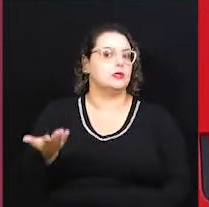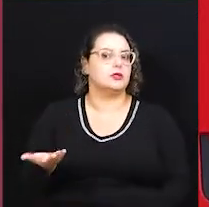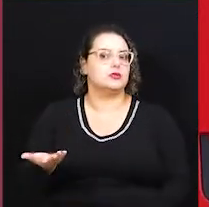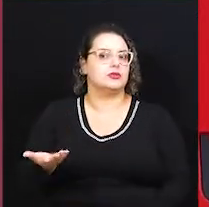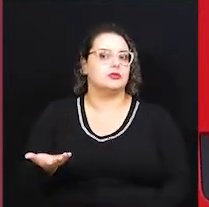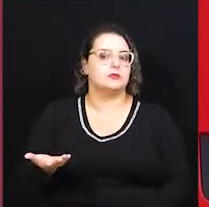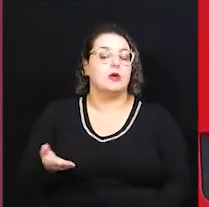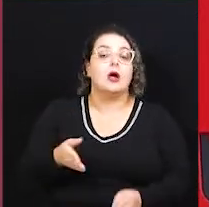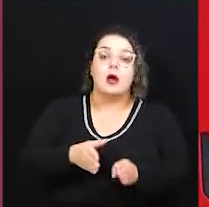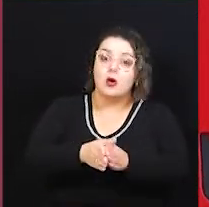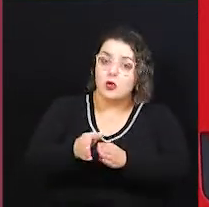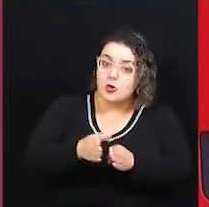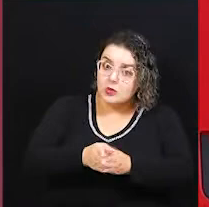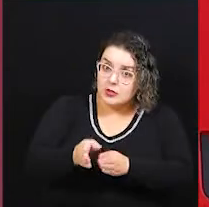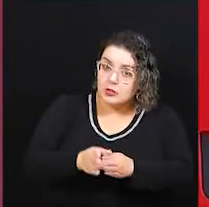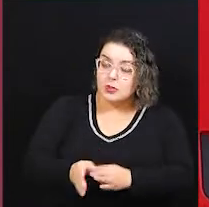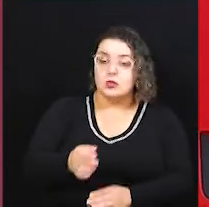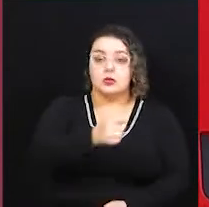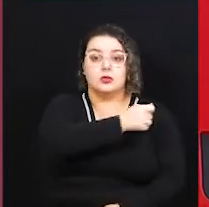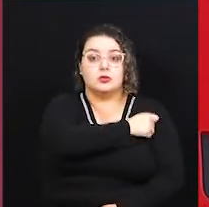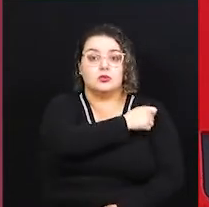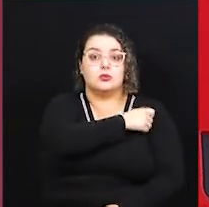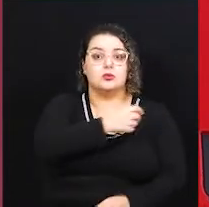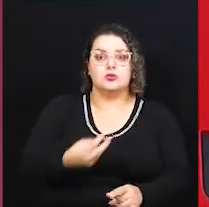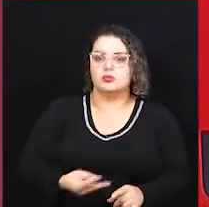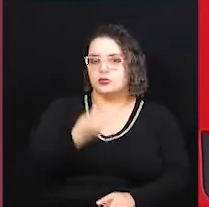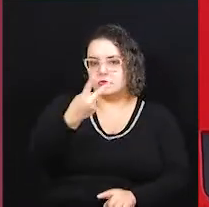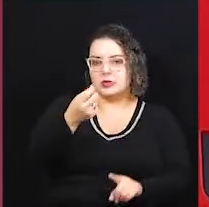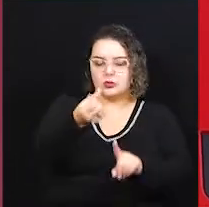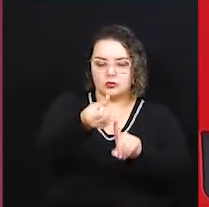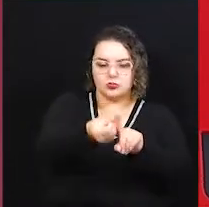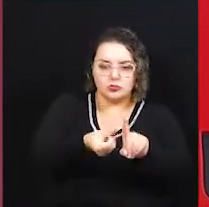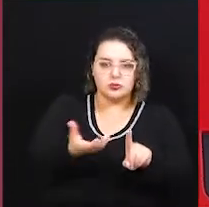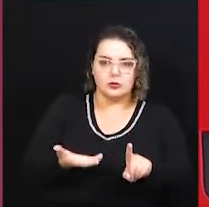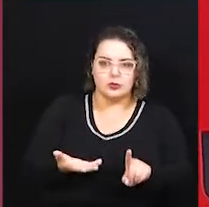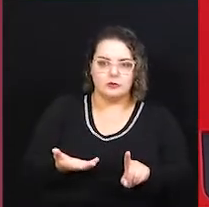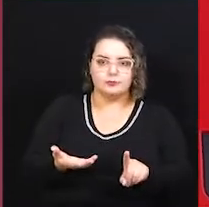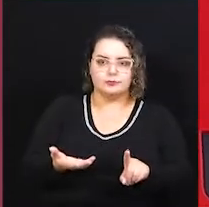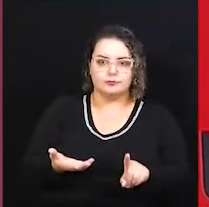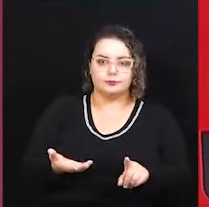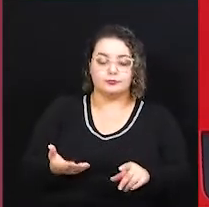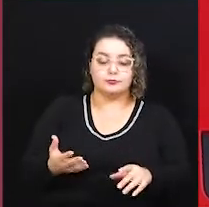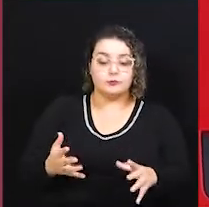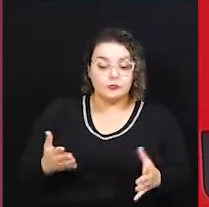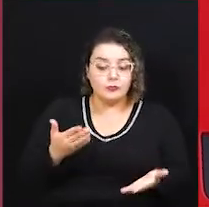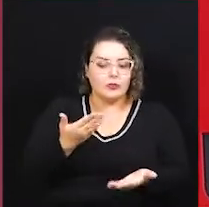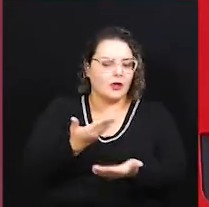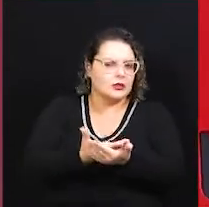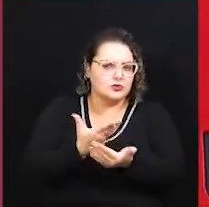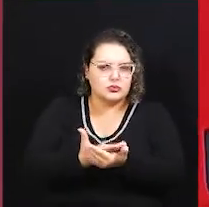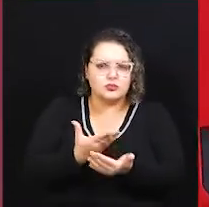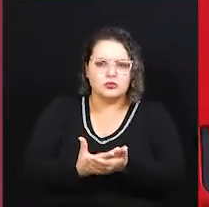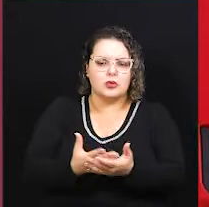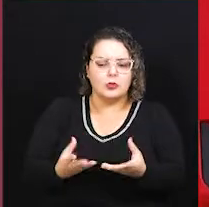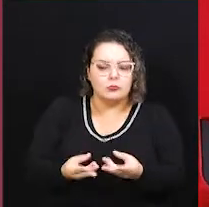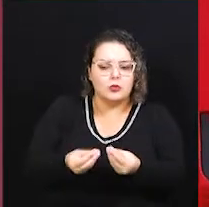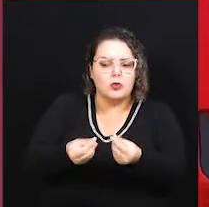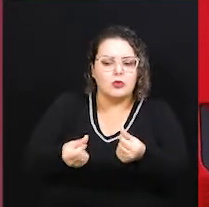Esse passo a gente recomenda para os nossos alunos segundo semestre. Depois que você aprimorou aí os